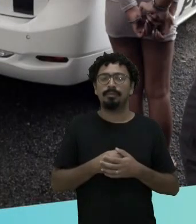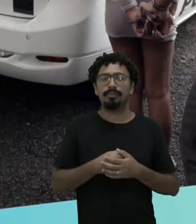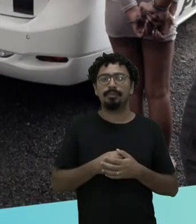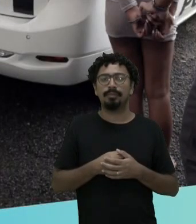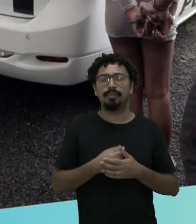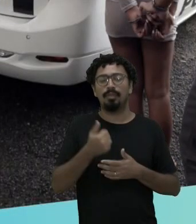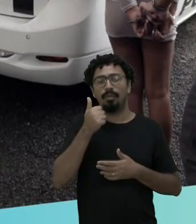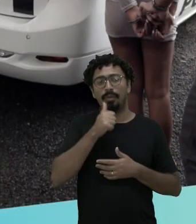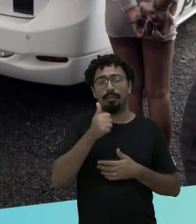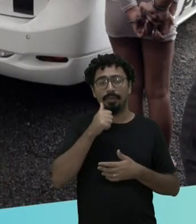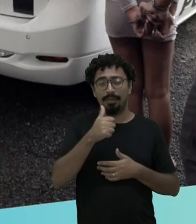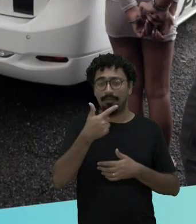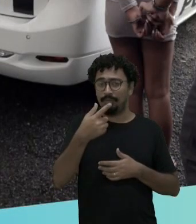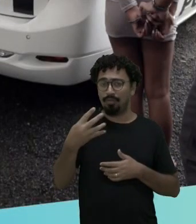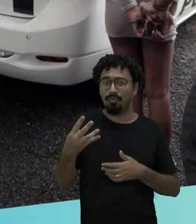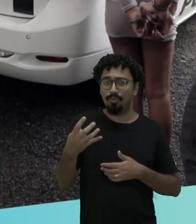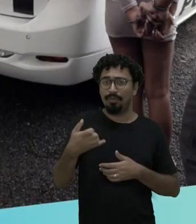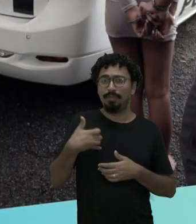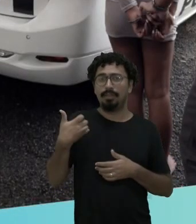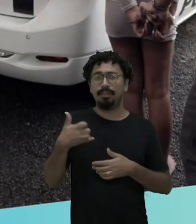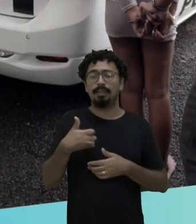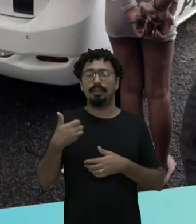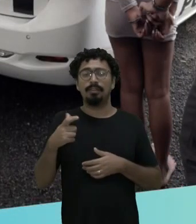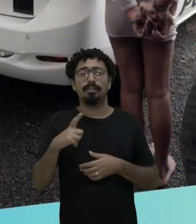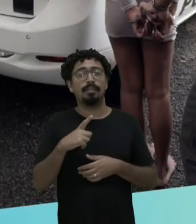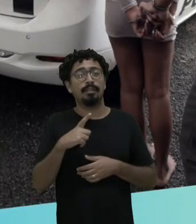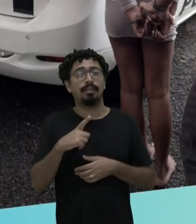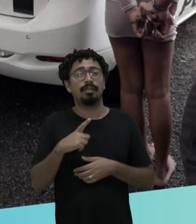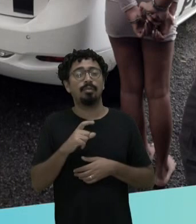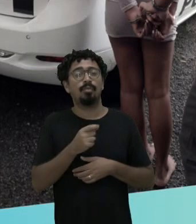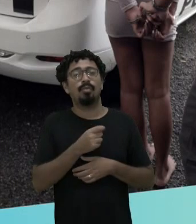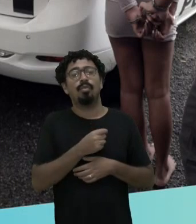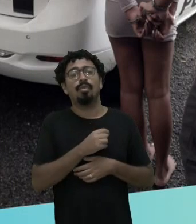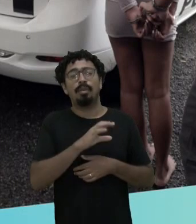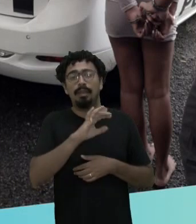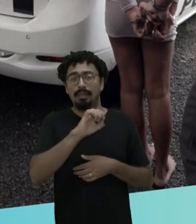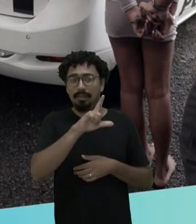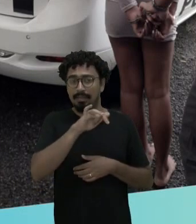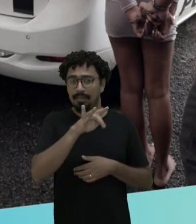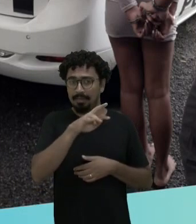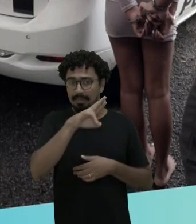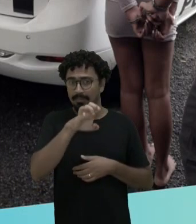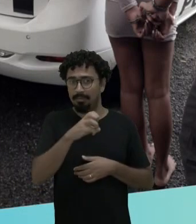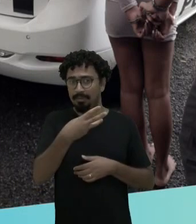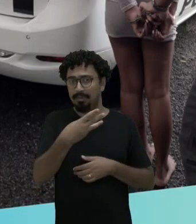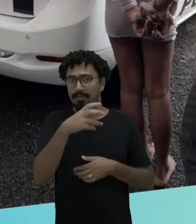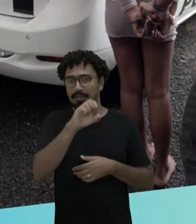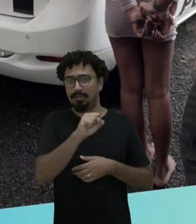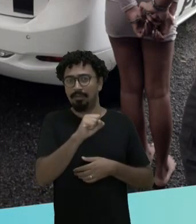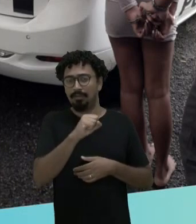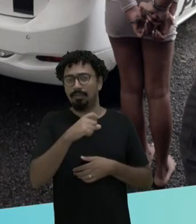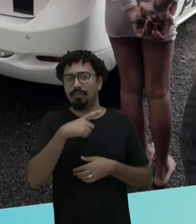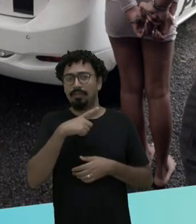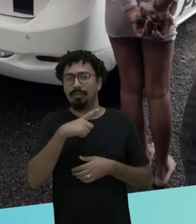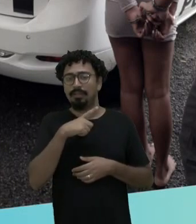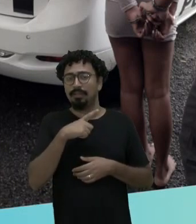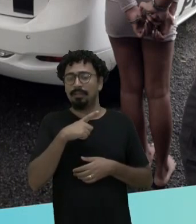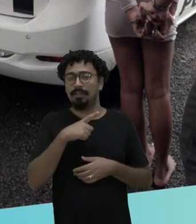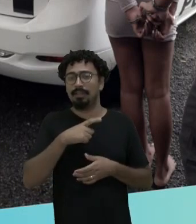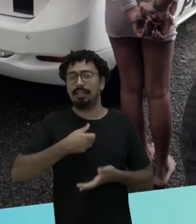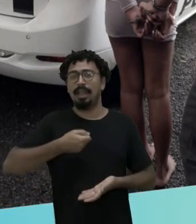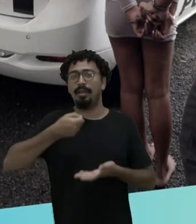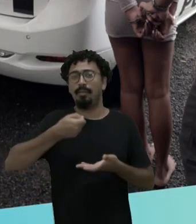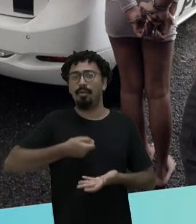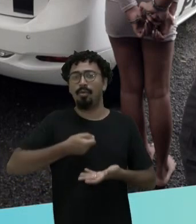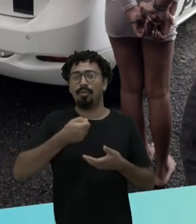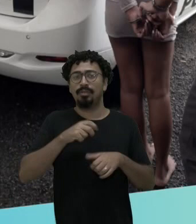de 24 anos, portando um calibre 38 dentro daquela bolsinha linda verde dela e